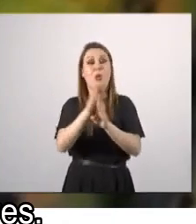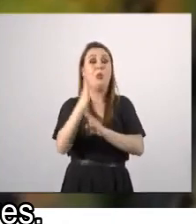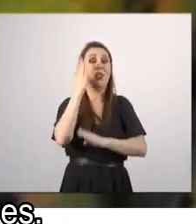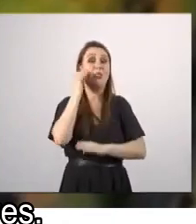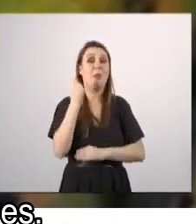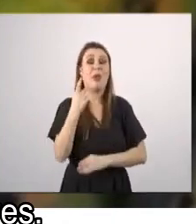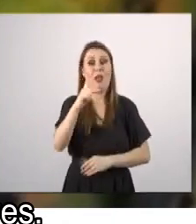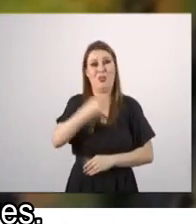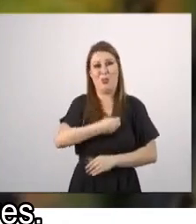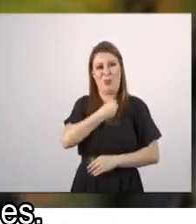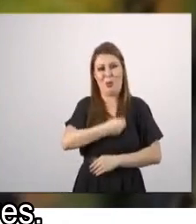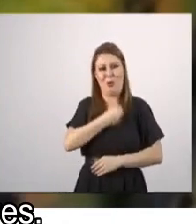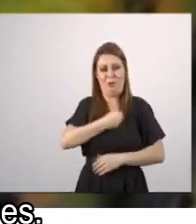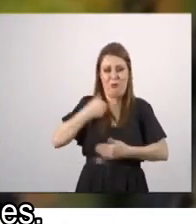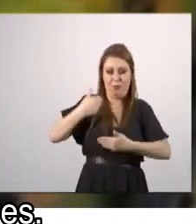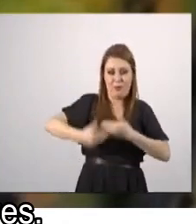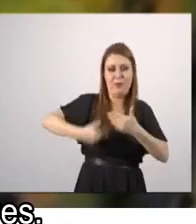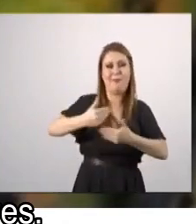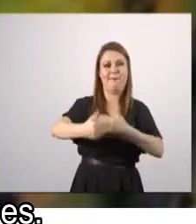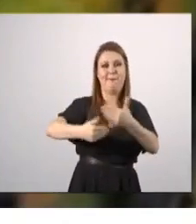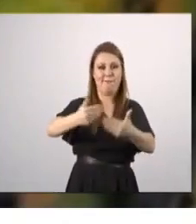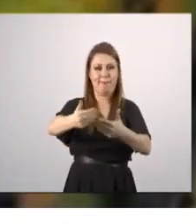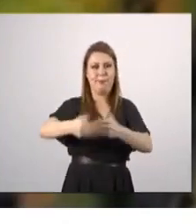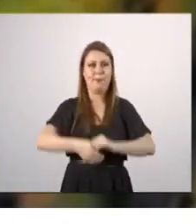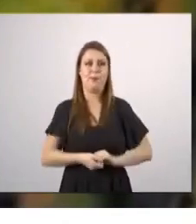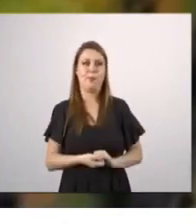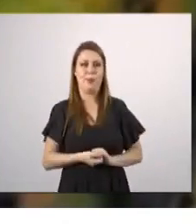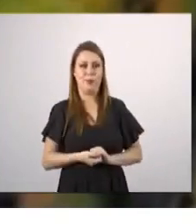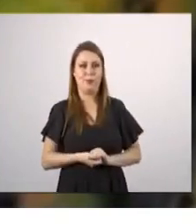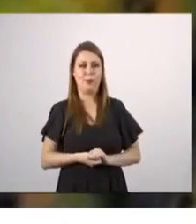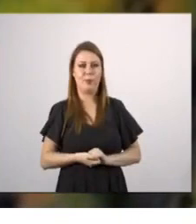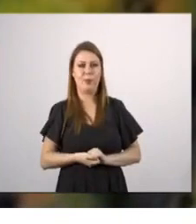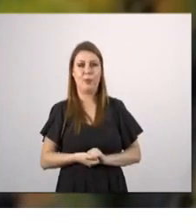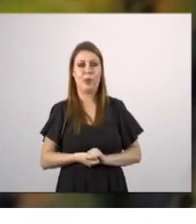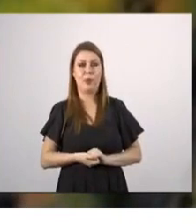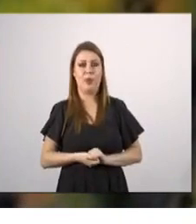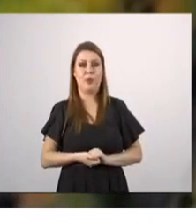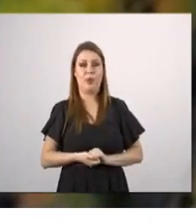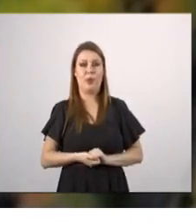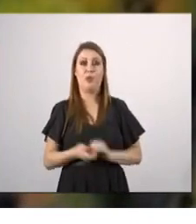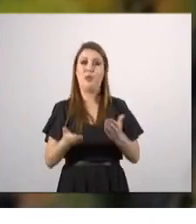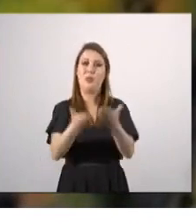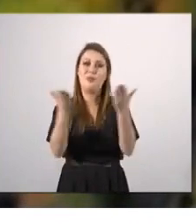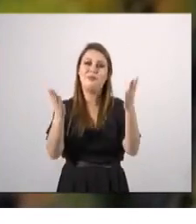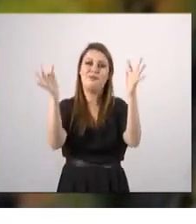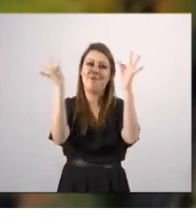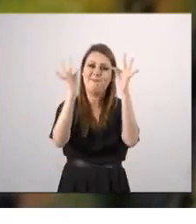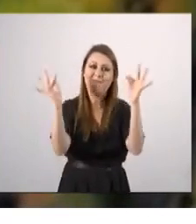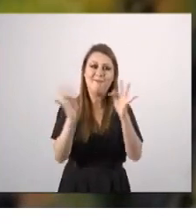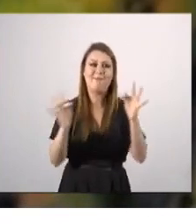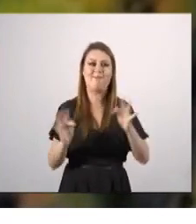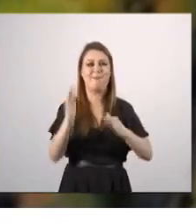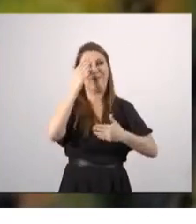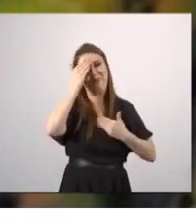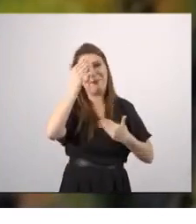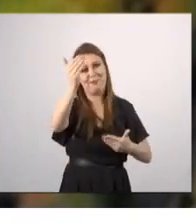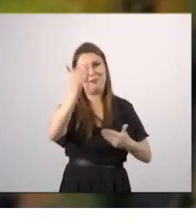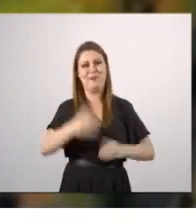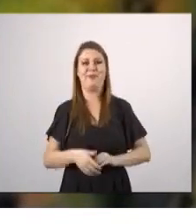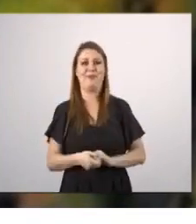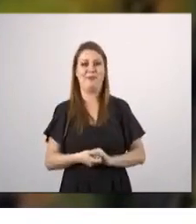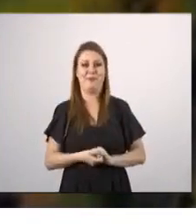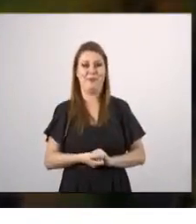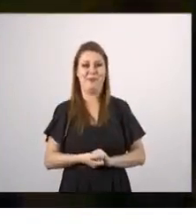dia a dia da vossa vida. Sejam muito felizes. Muito obrigado.